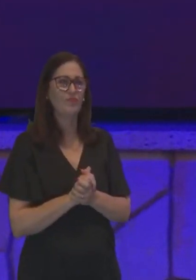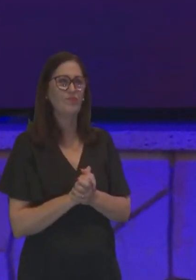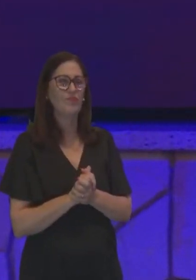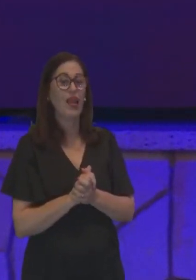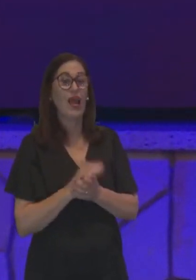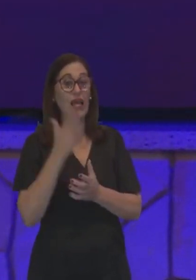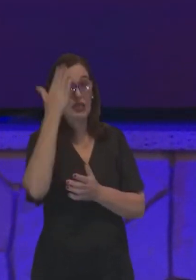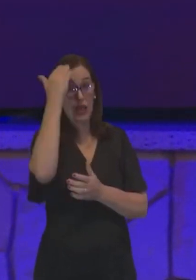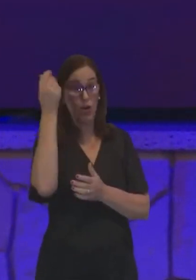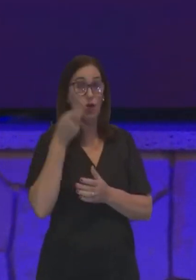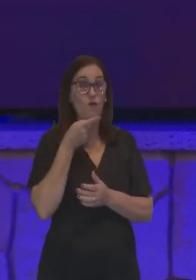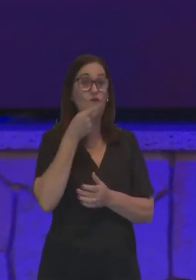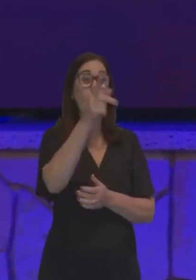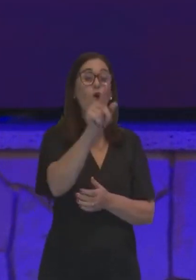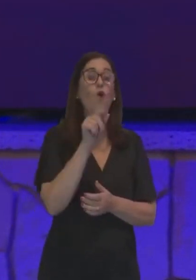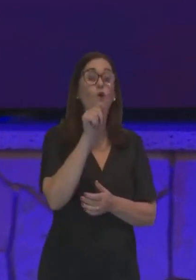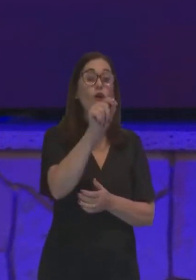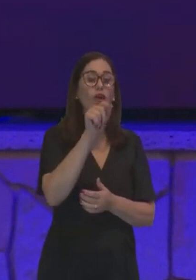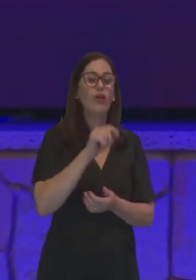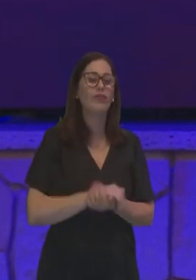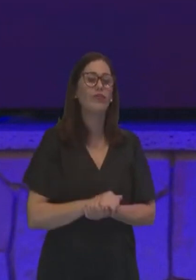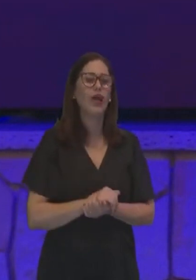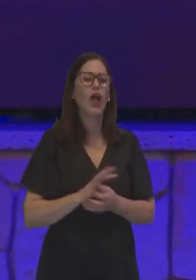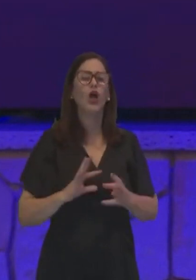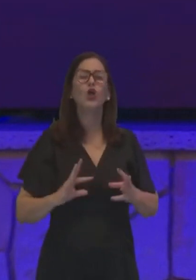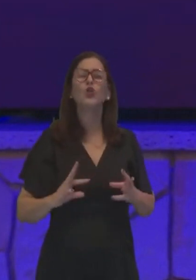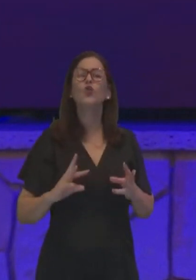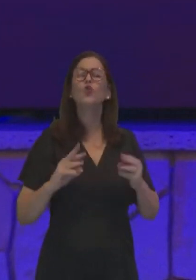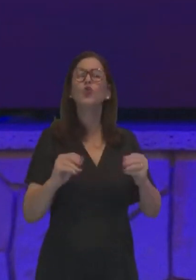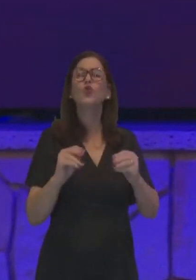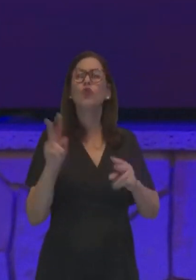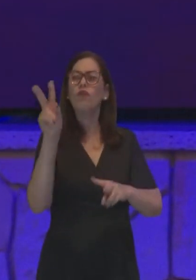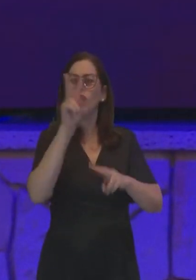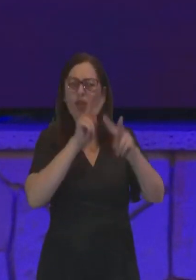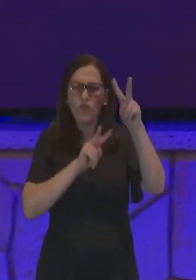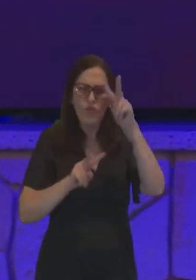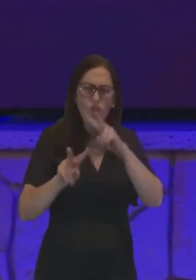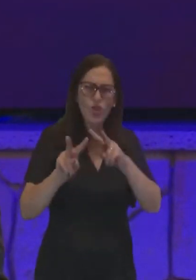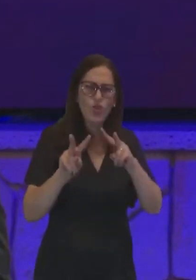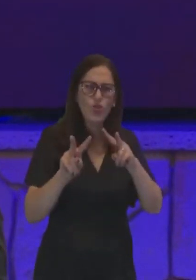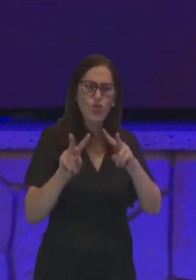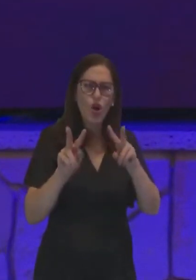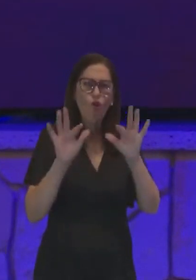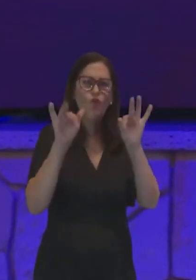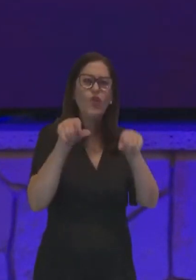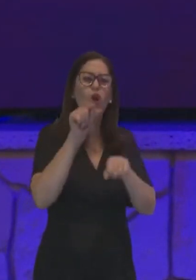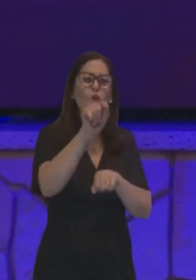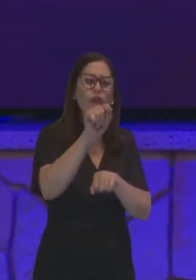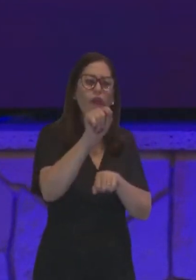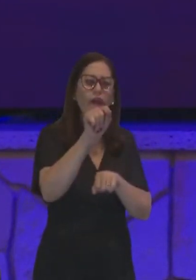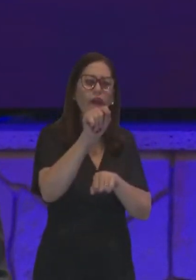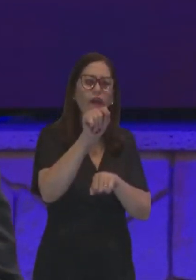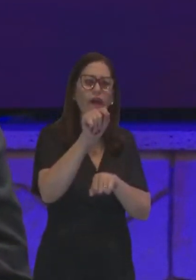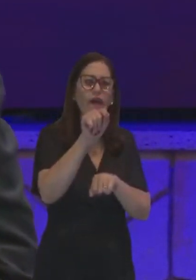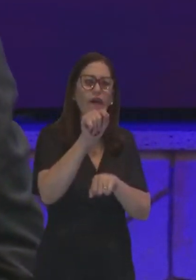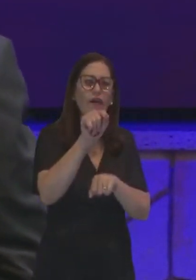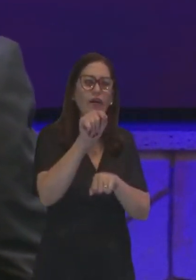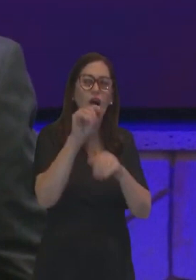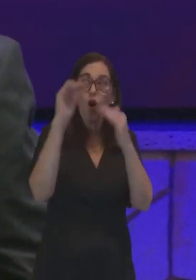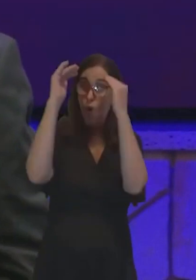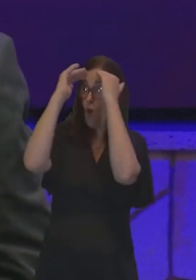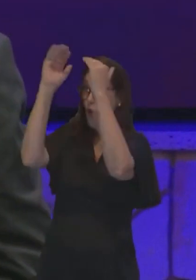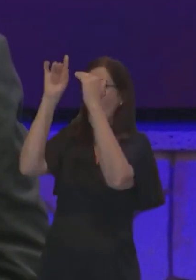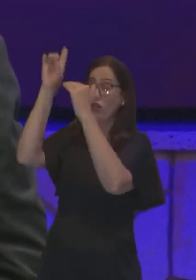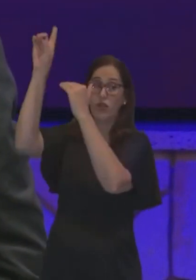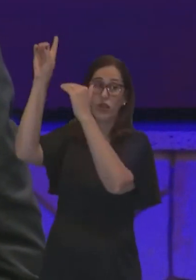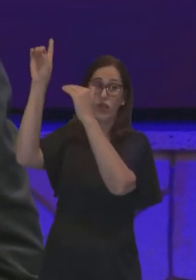seguinte afirmação: de tudo o que se tem ouvido, o fim é: tema a Deus e guarde